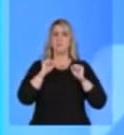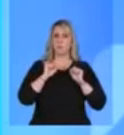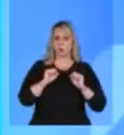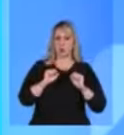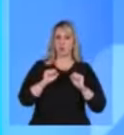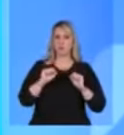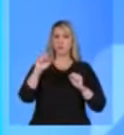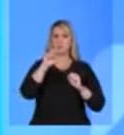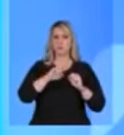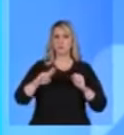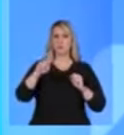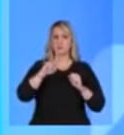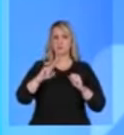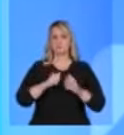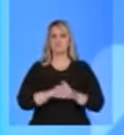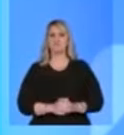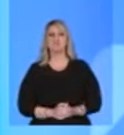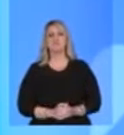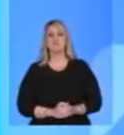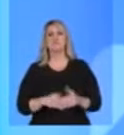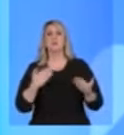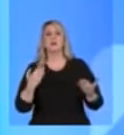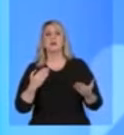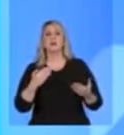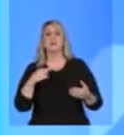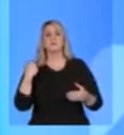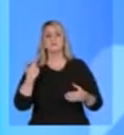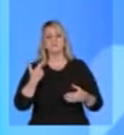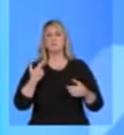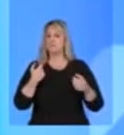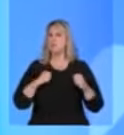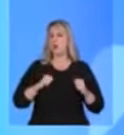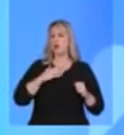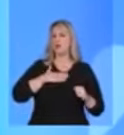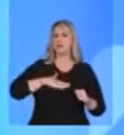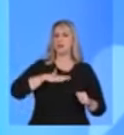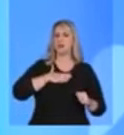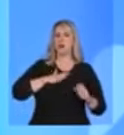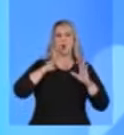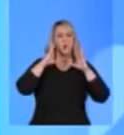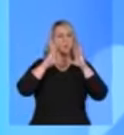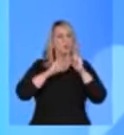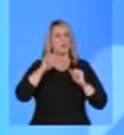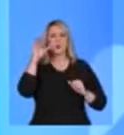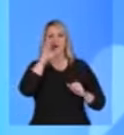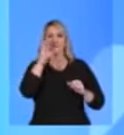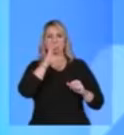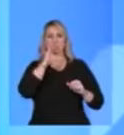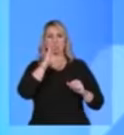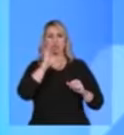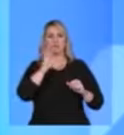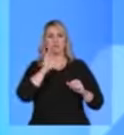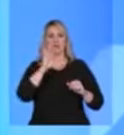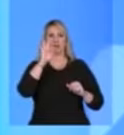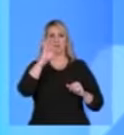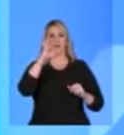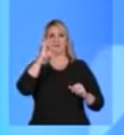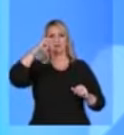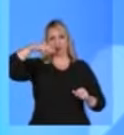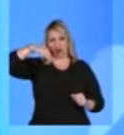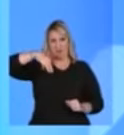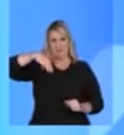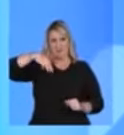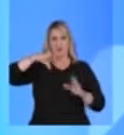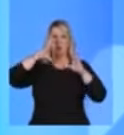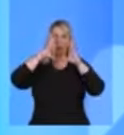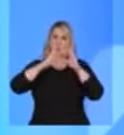valer desses instrumentos mas o que a gente precisa ficar tranquilo Crivela todas essas emergências passaram pelo tribunal de contas e